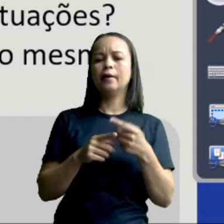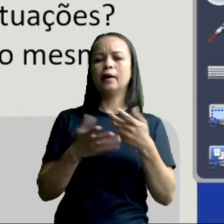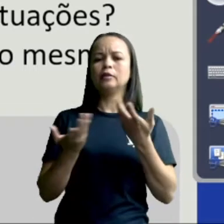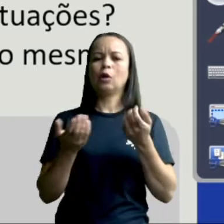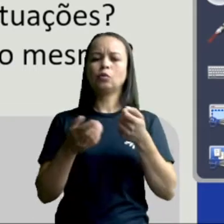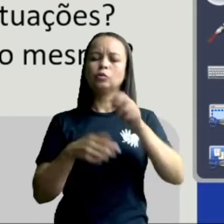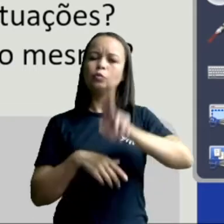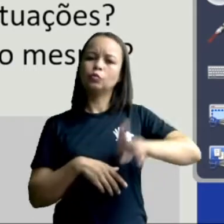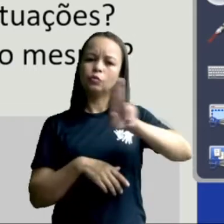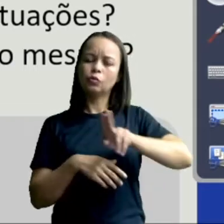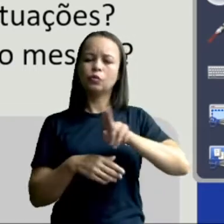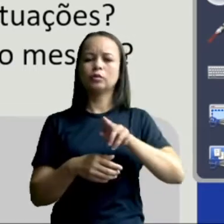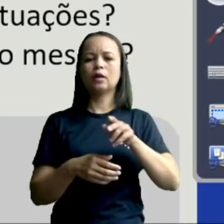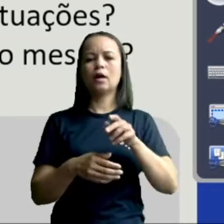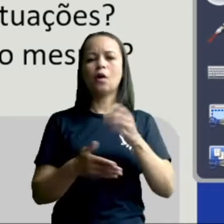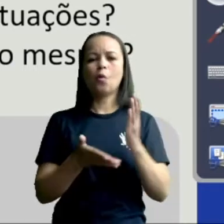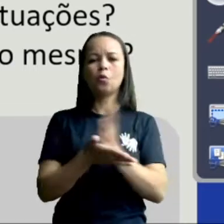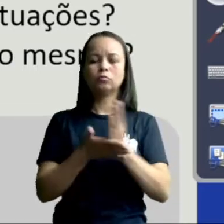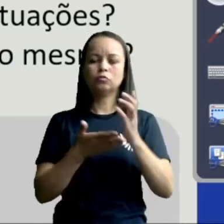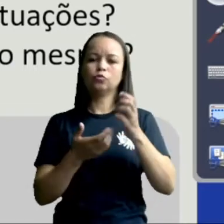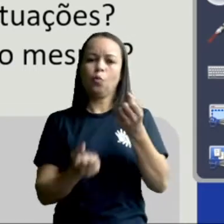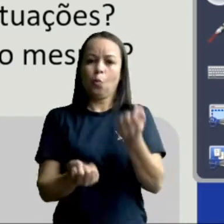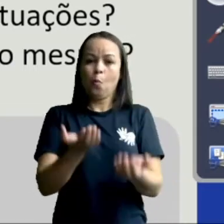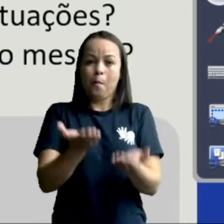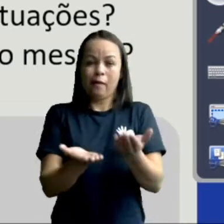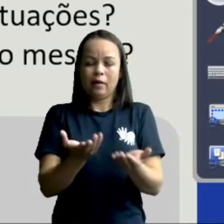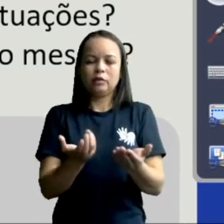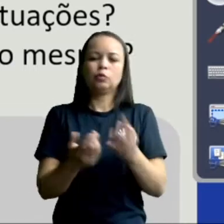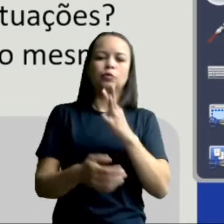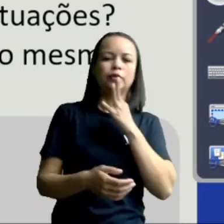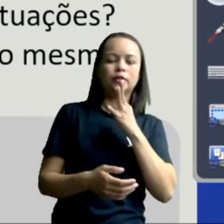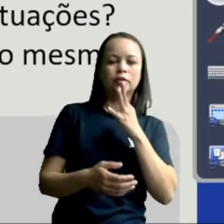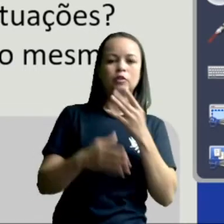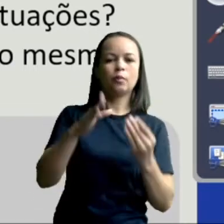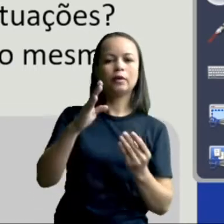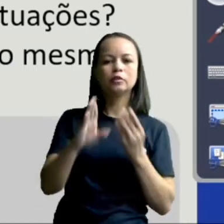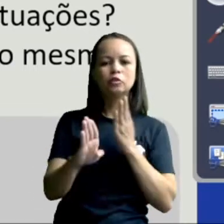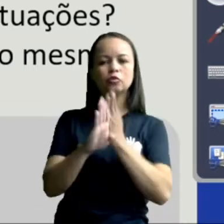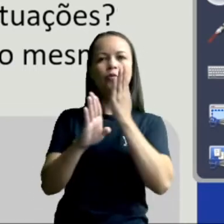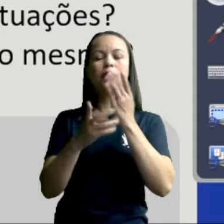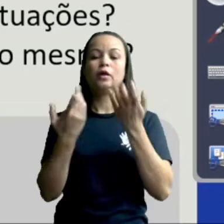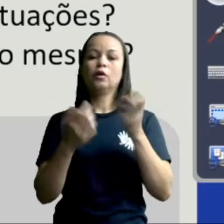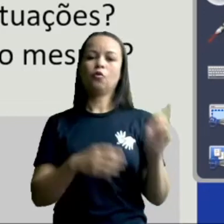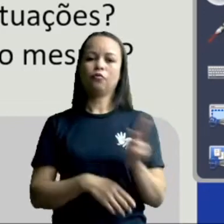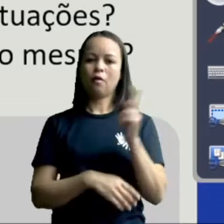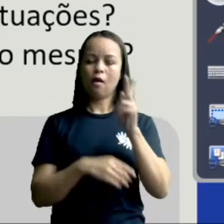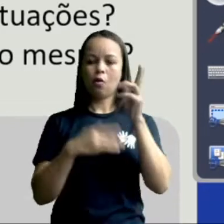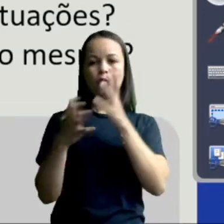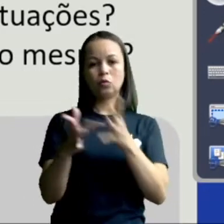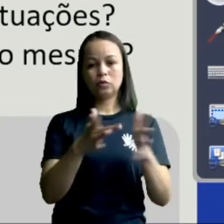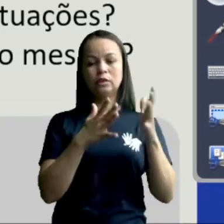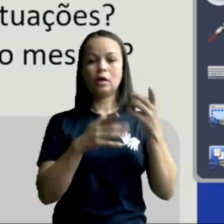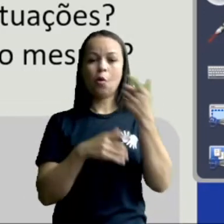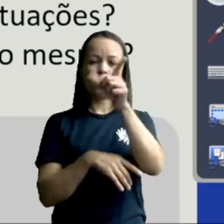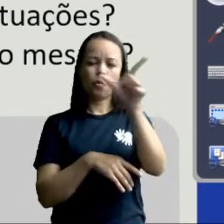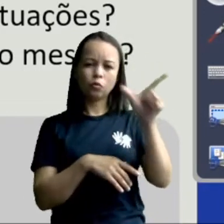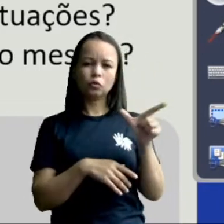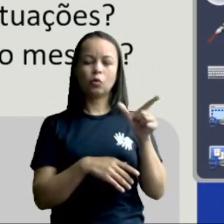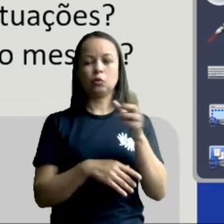onde a gente usa alguns pesos conhecidos para descobrir o valor de alguns outros, tá?